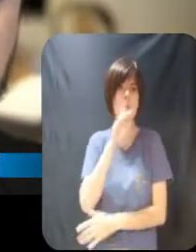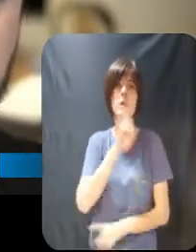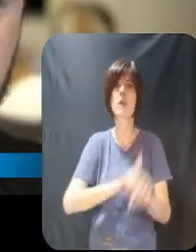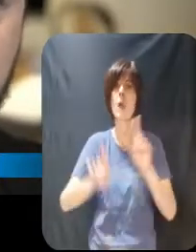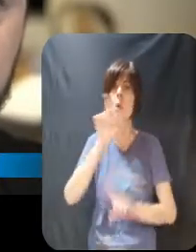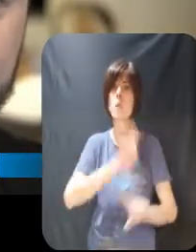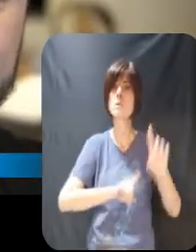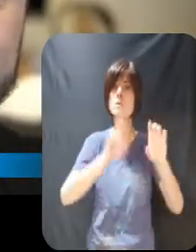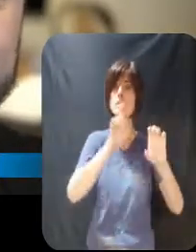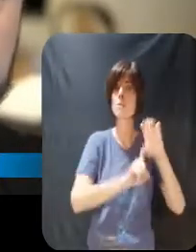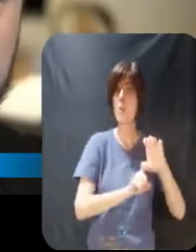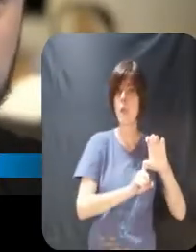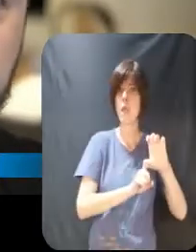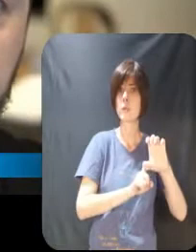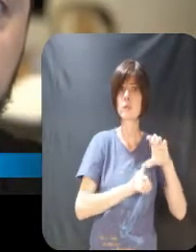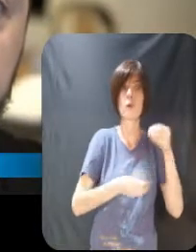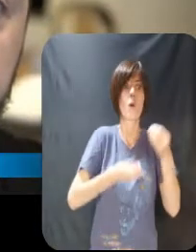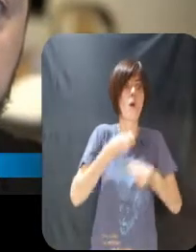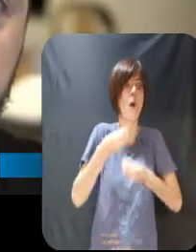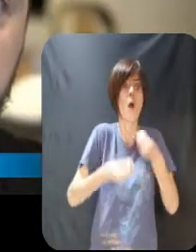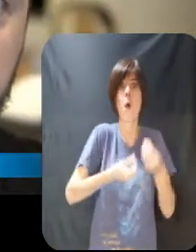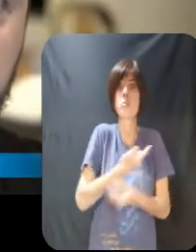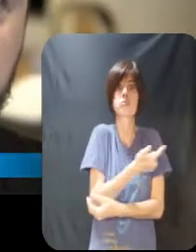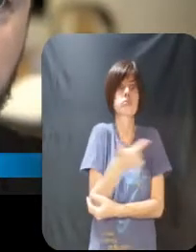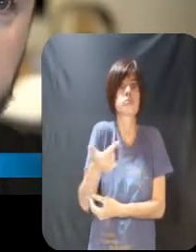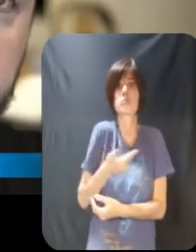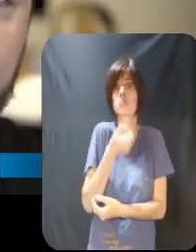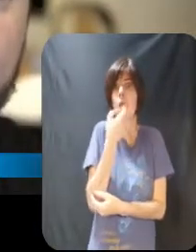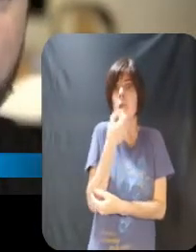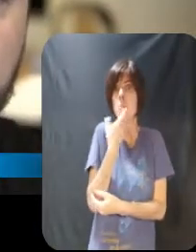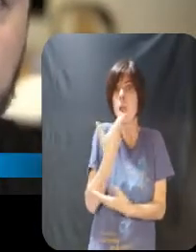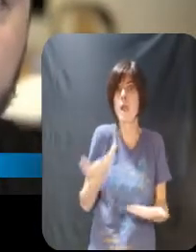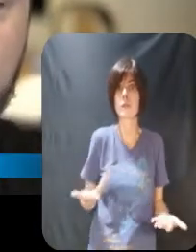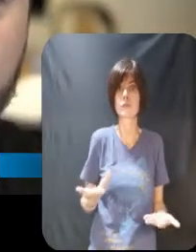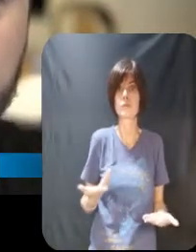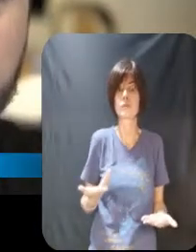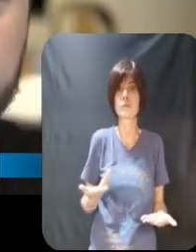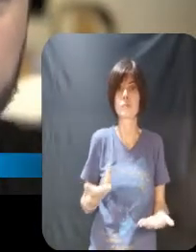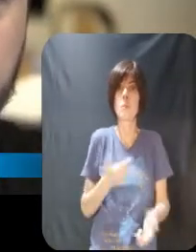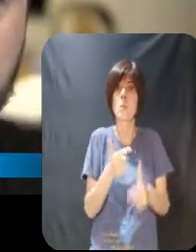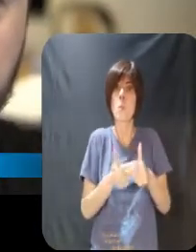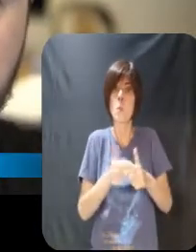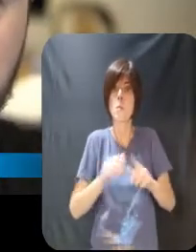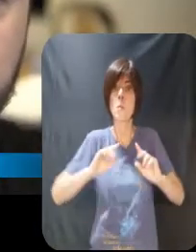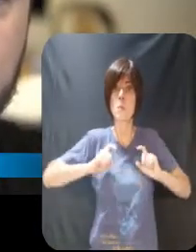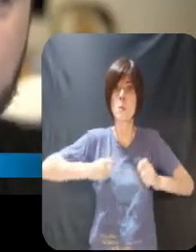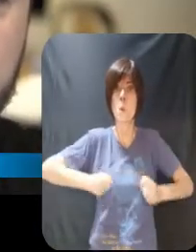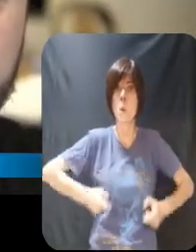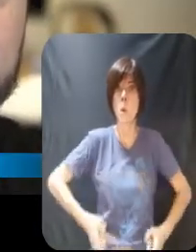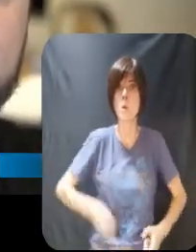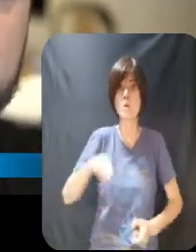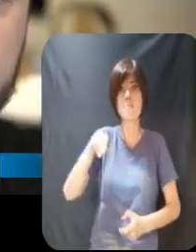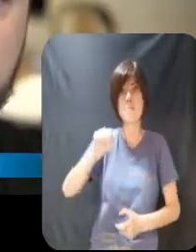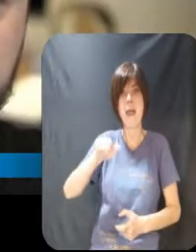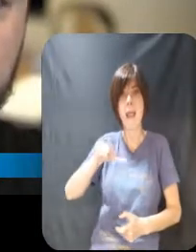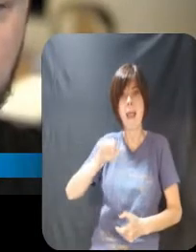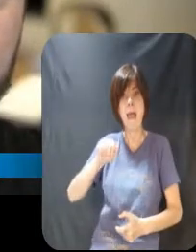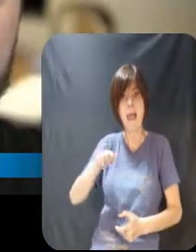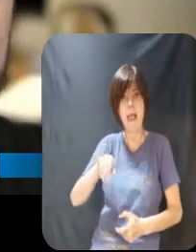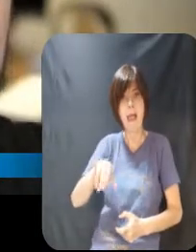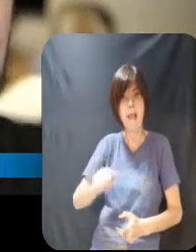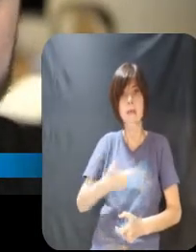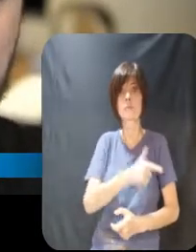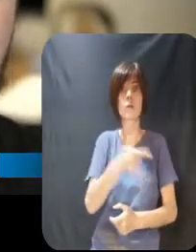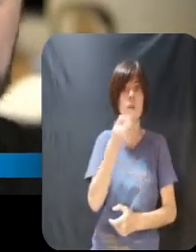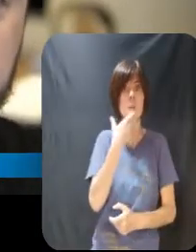para tratamento de malária, sem o tratamento delas. Então, para quem comprou isso, eu recomendo que vocês devolvam, porque ainda a gente nem sabe se isso funciona